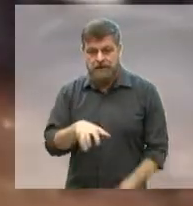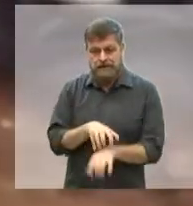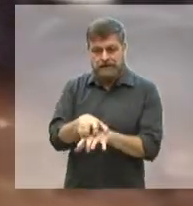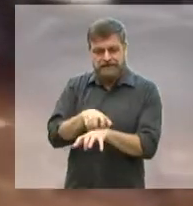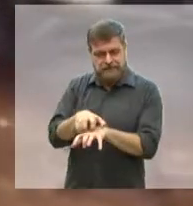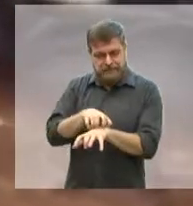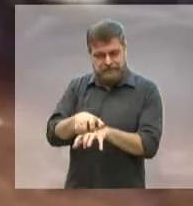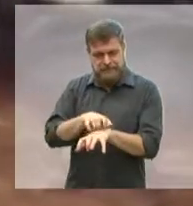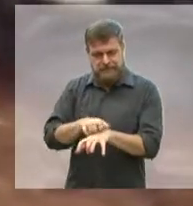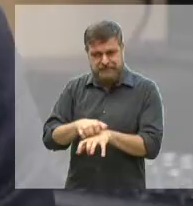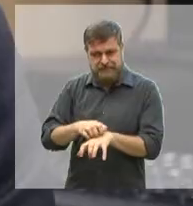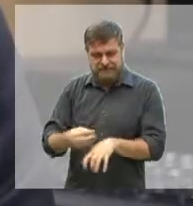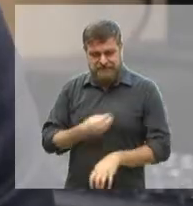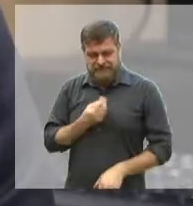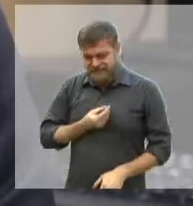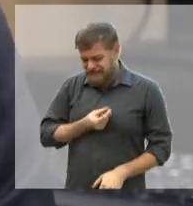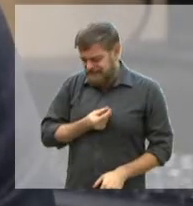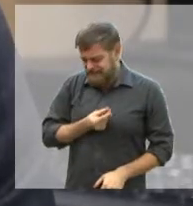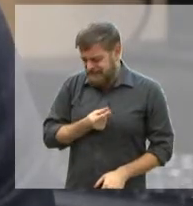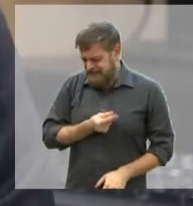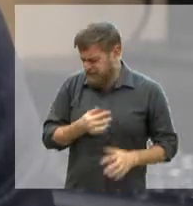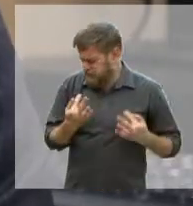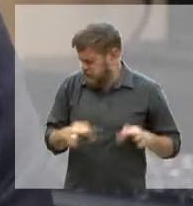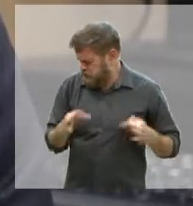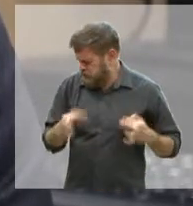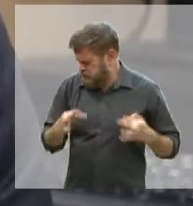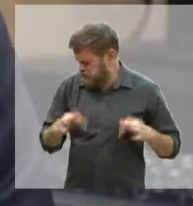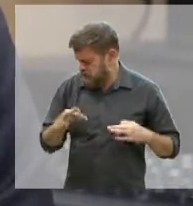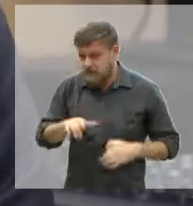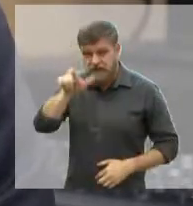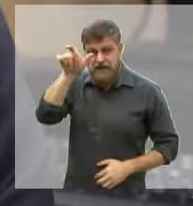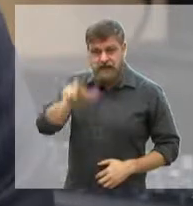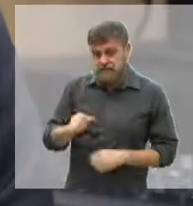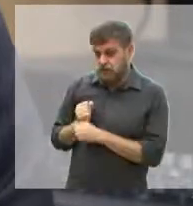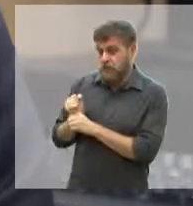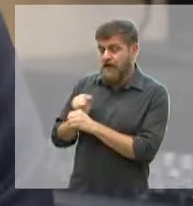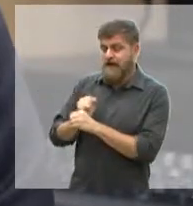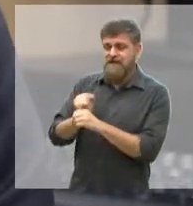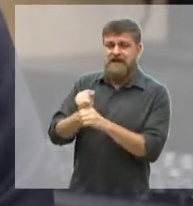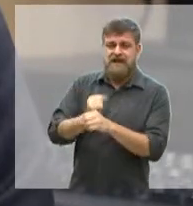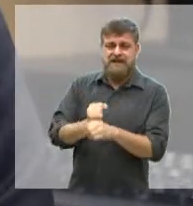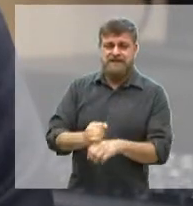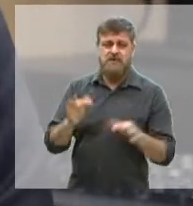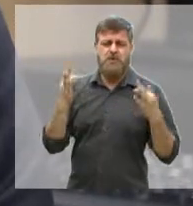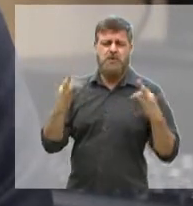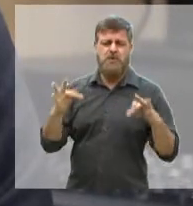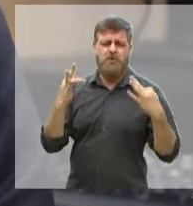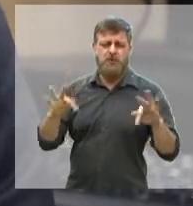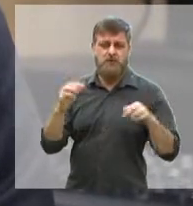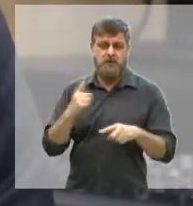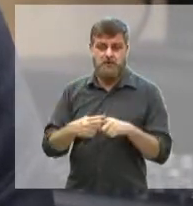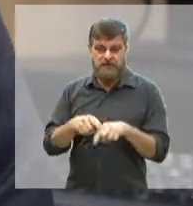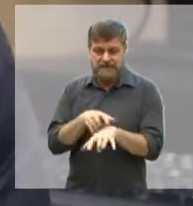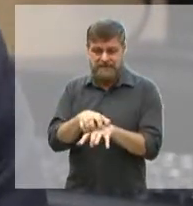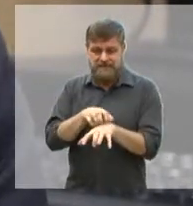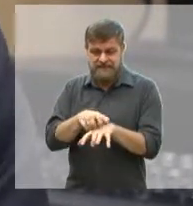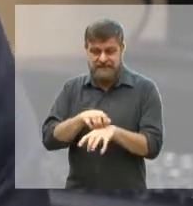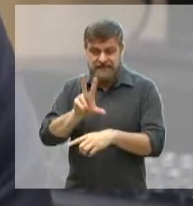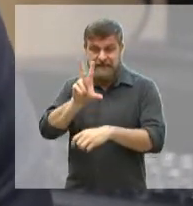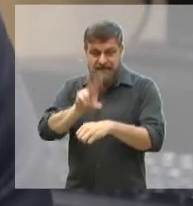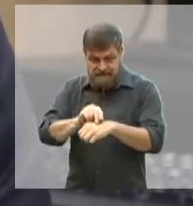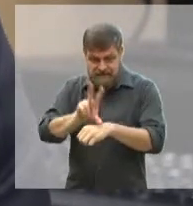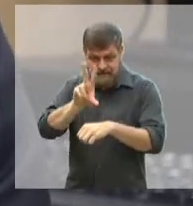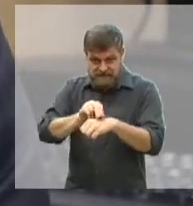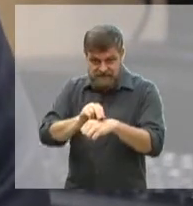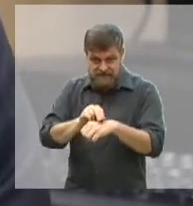deixa sequelas de longa duração nas pessoas, as pessoas às vezes chegam a passar anos com dor crônica por causa do chikungunya. O Zika, não preciso